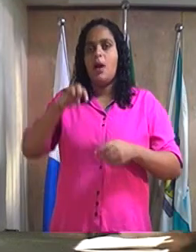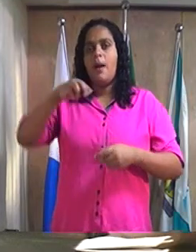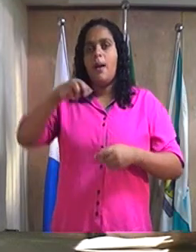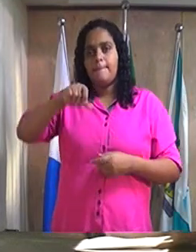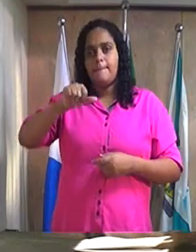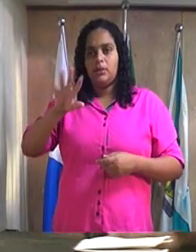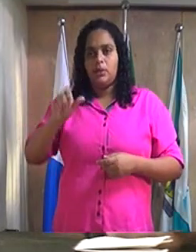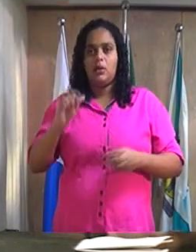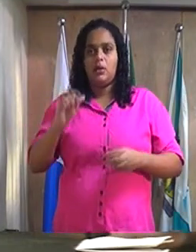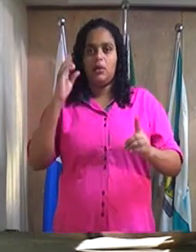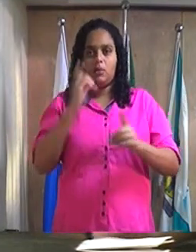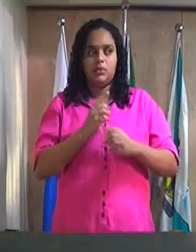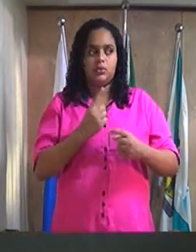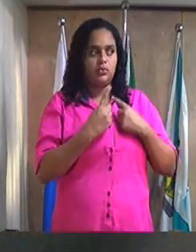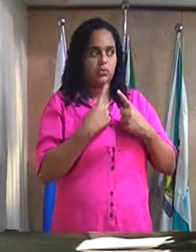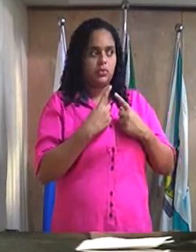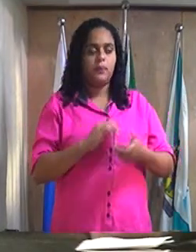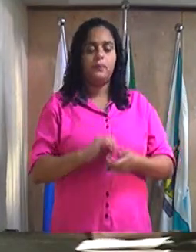discussão.